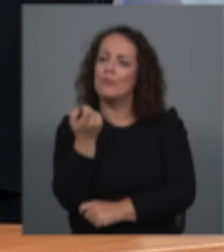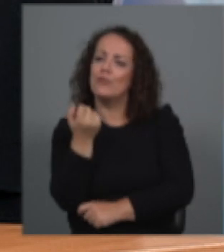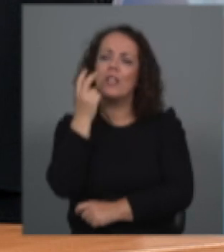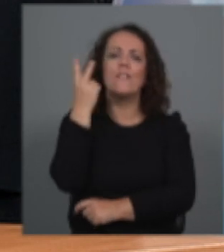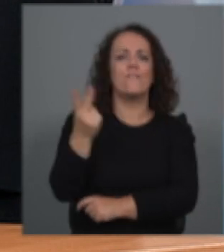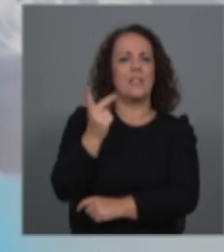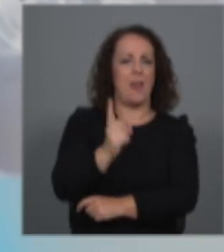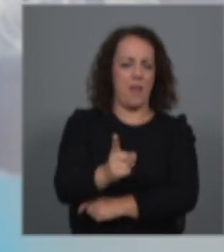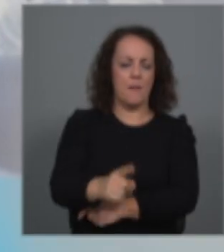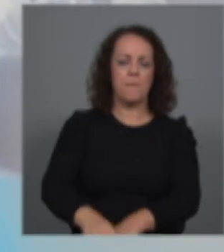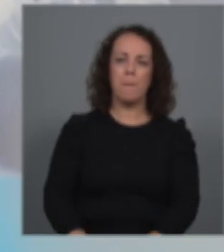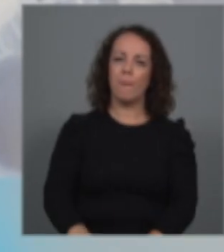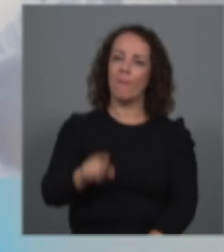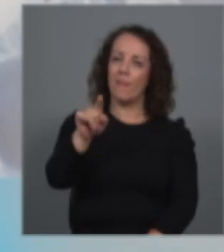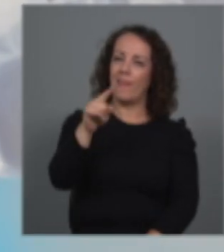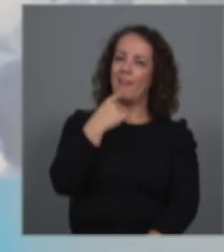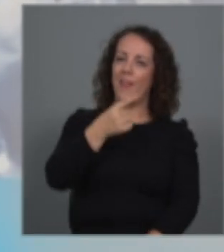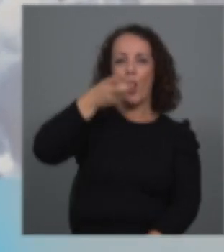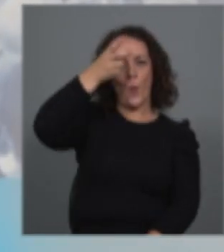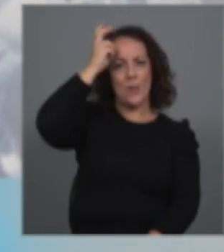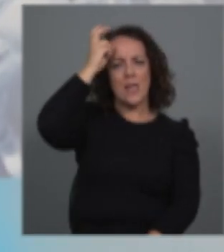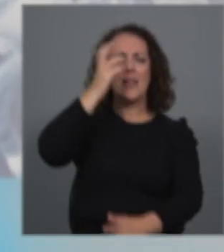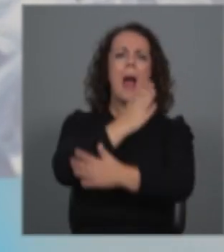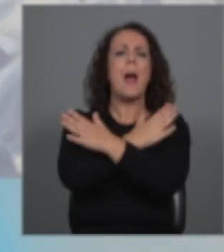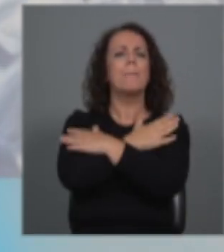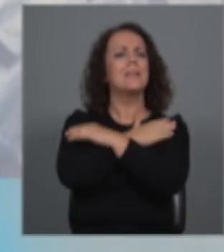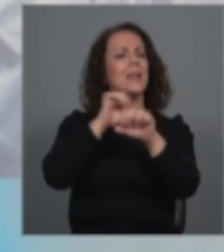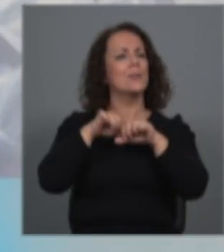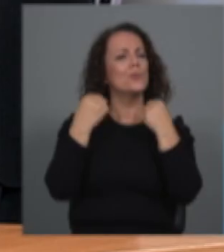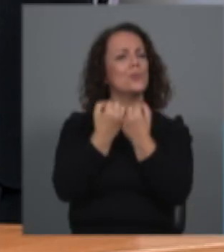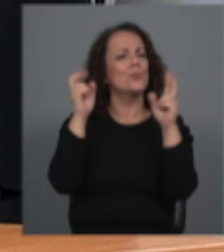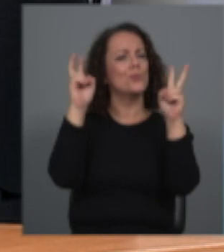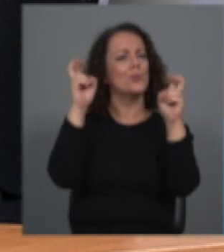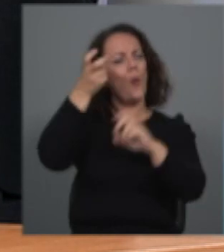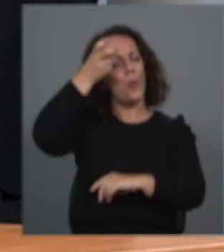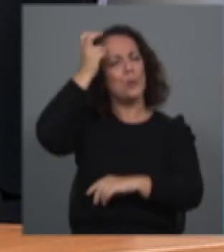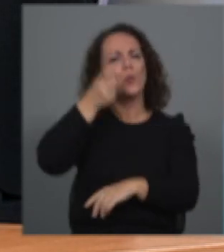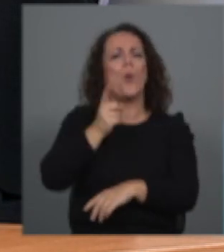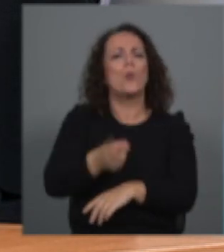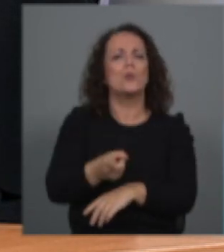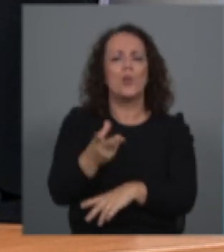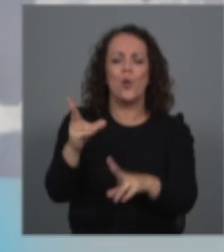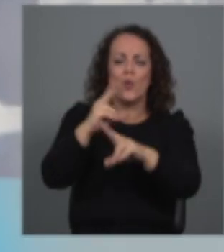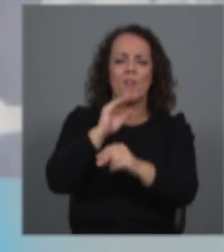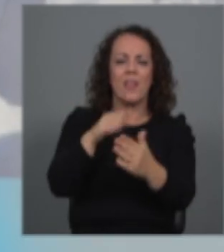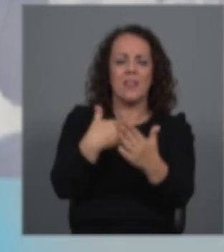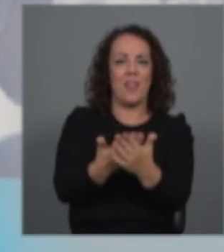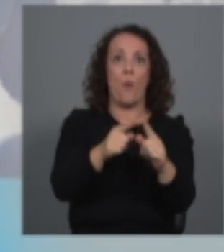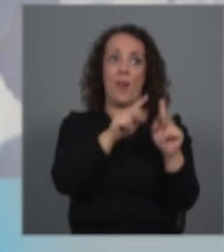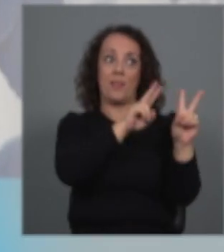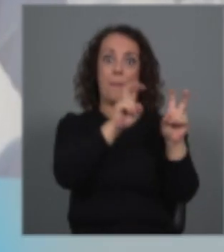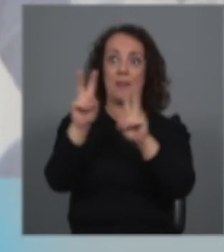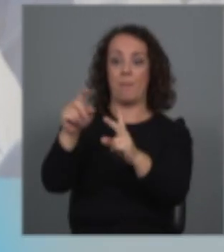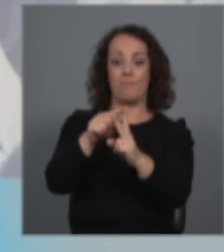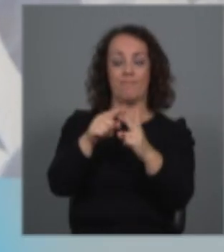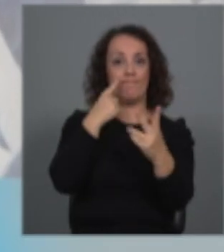conceito de amizade social, que novidade traz? O conceito dos dois grandes temas da encíclica, não é?